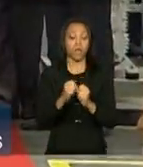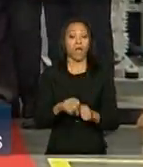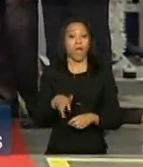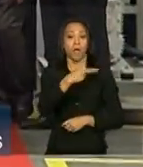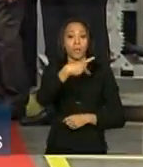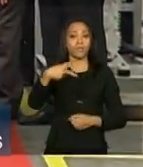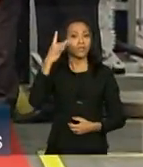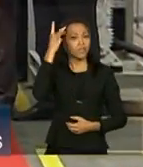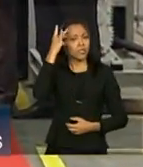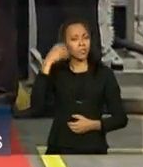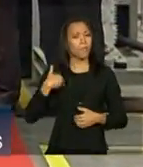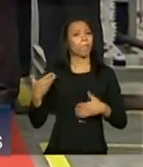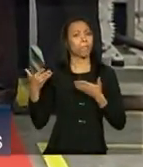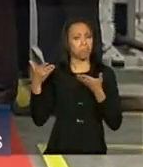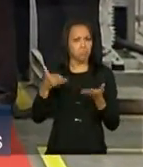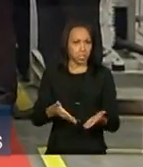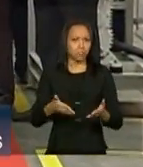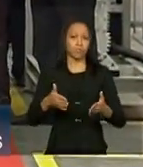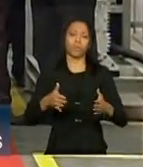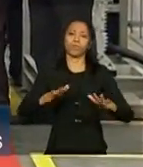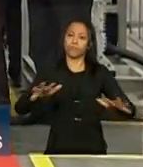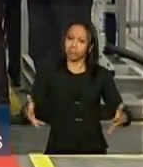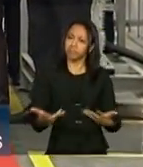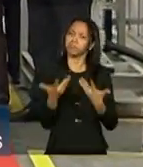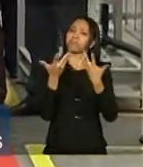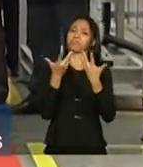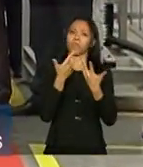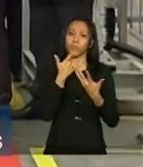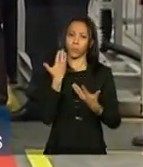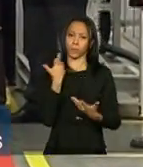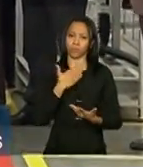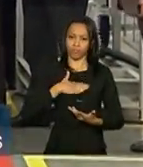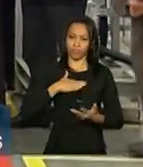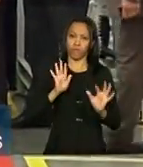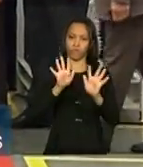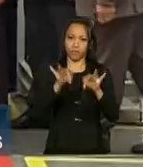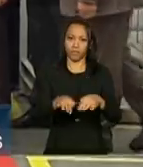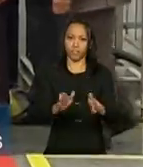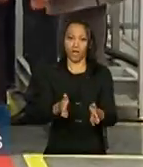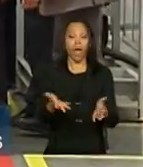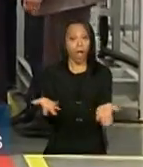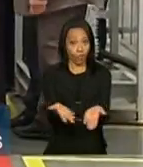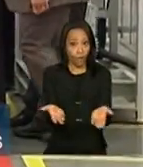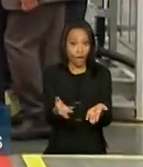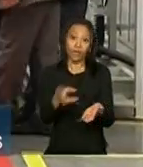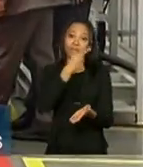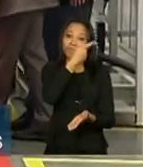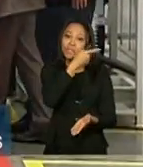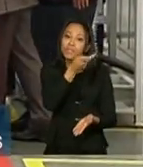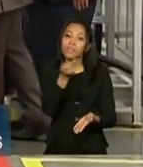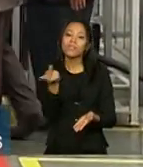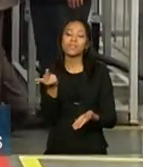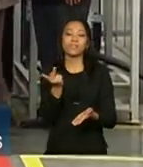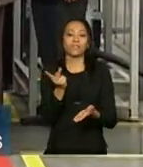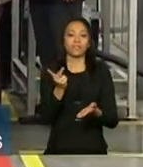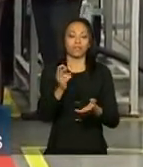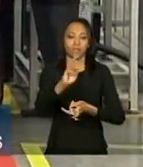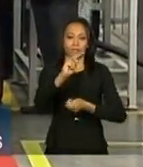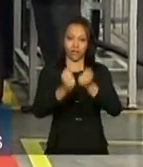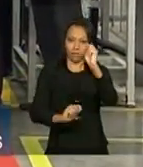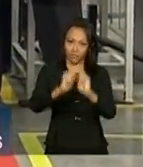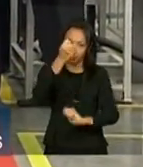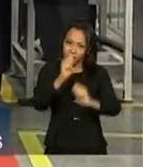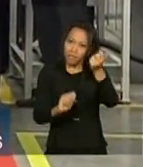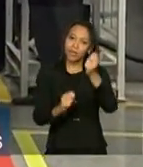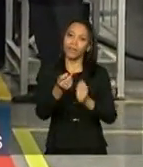Dilma Rousseff participou da solenidade, que terminou há pouco, e agora visita essa nova unidade,